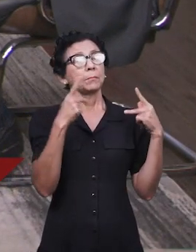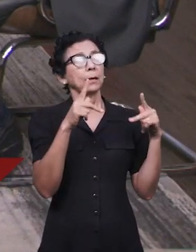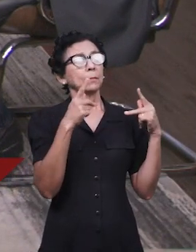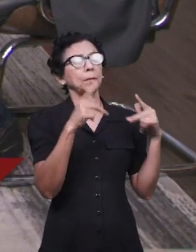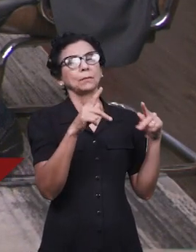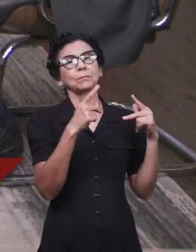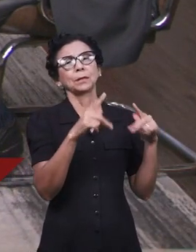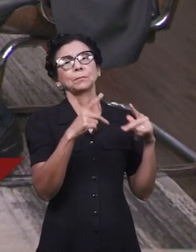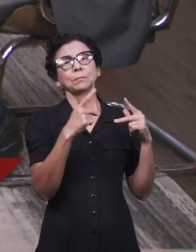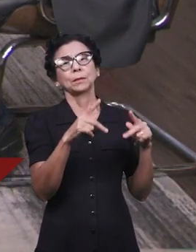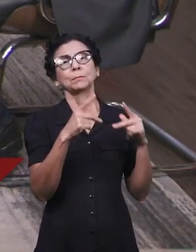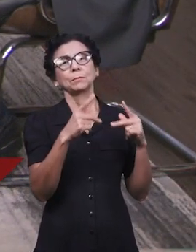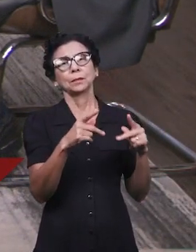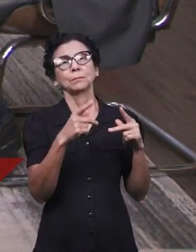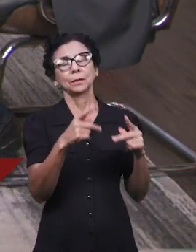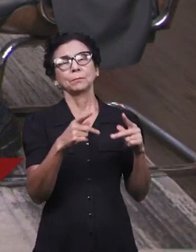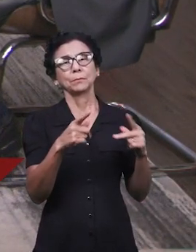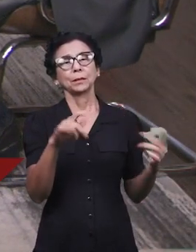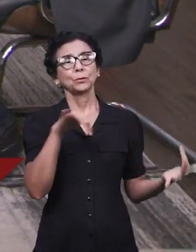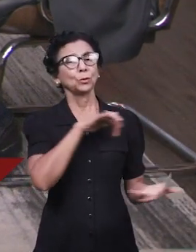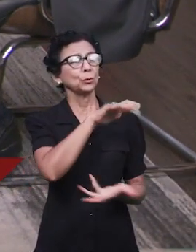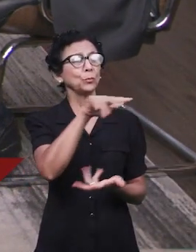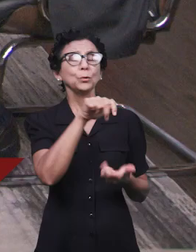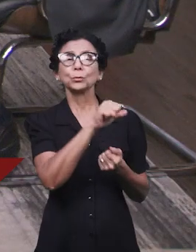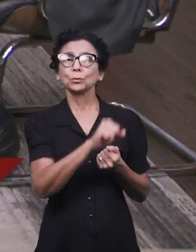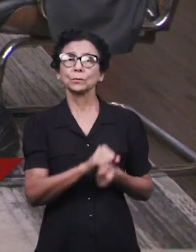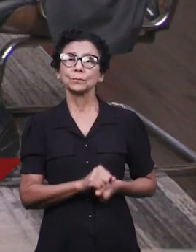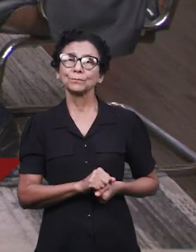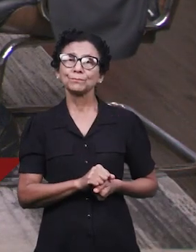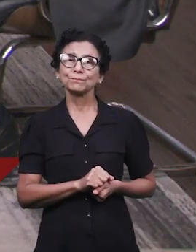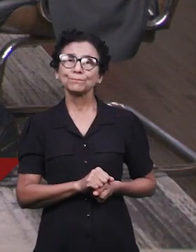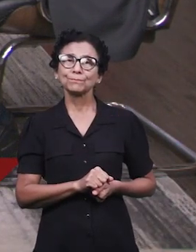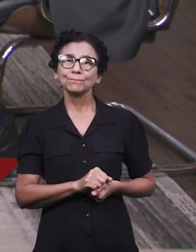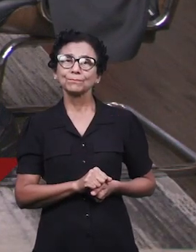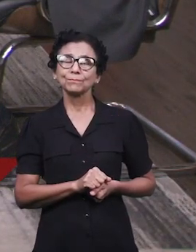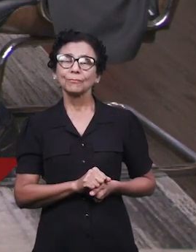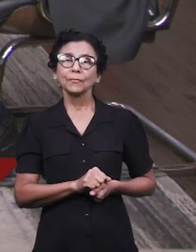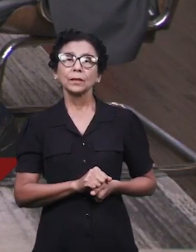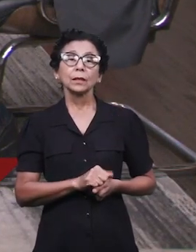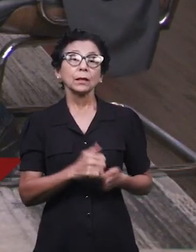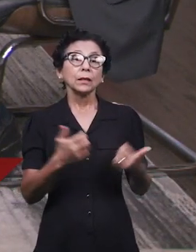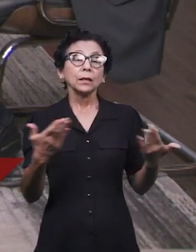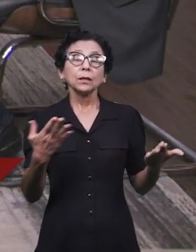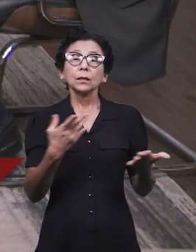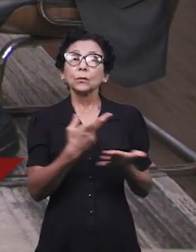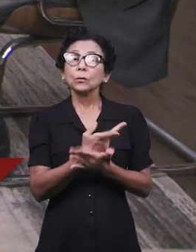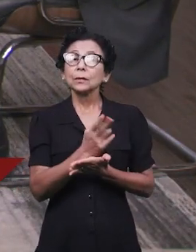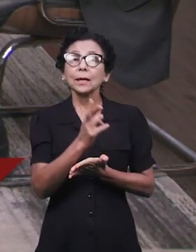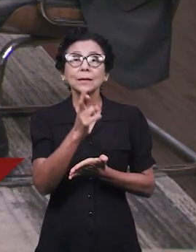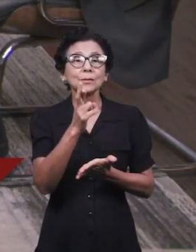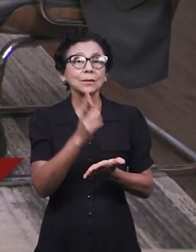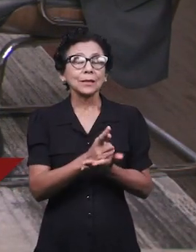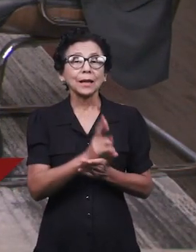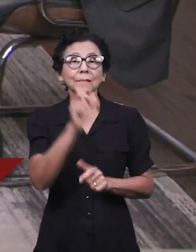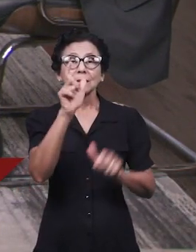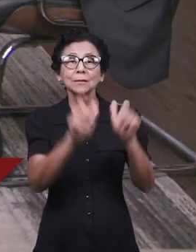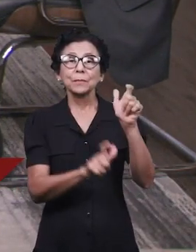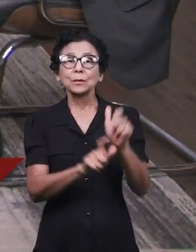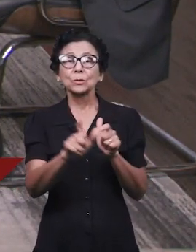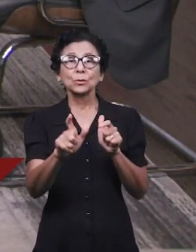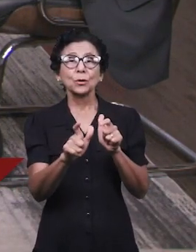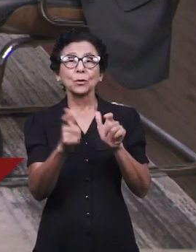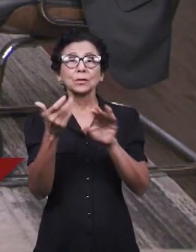quantidade. E o mundo cada vez mais distante, não é verdade? O mundo cada vez mais distante do projeto